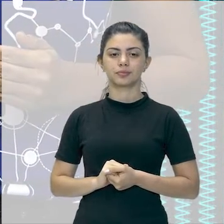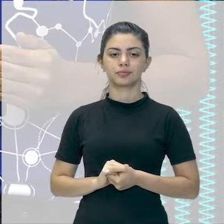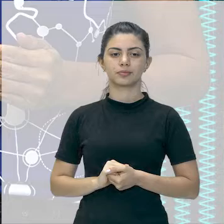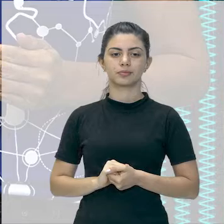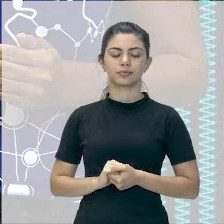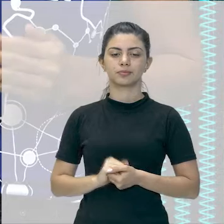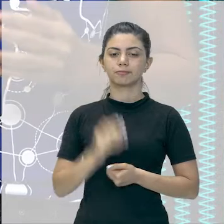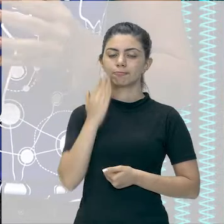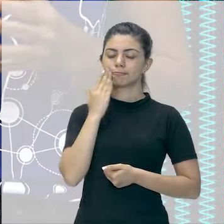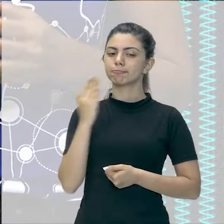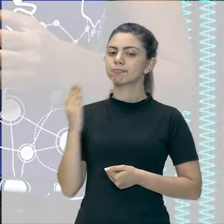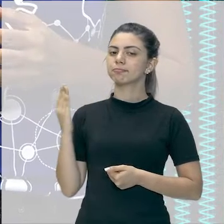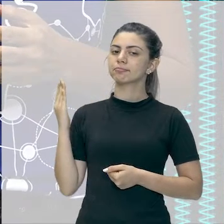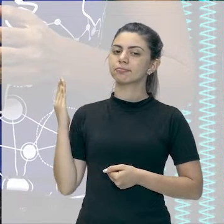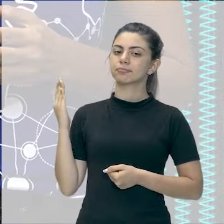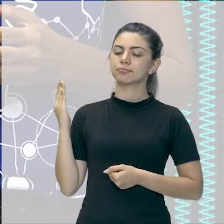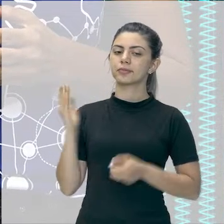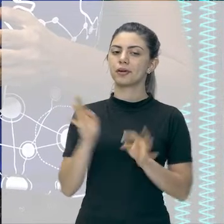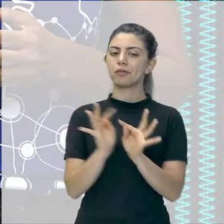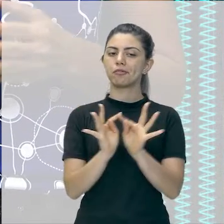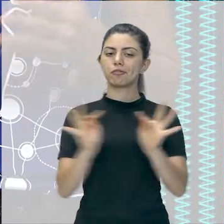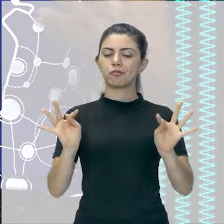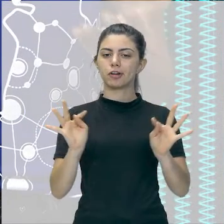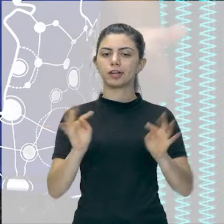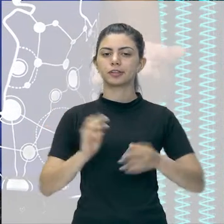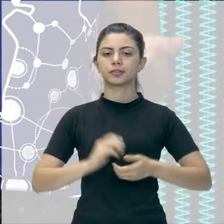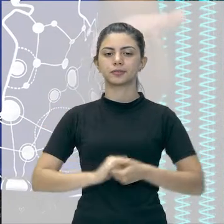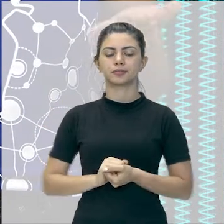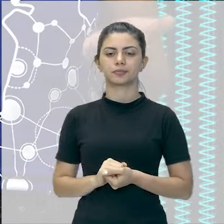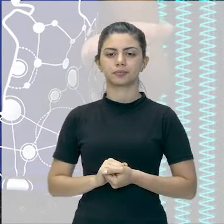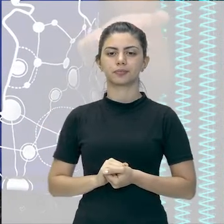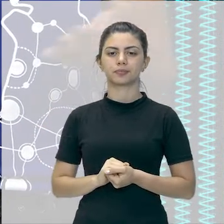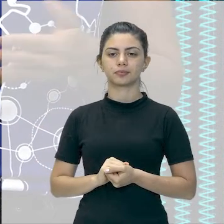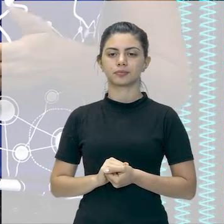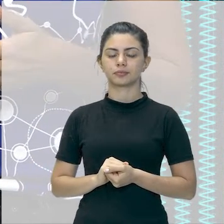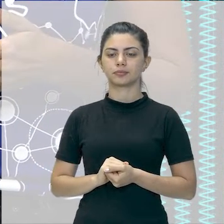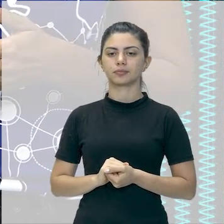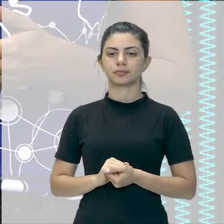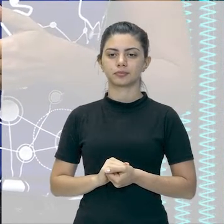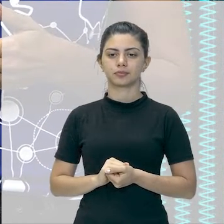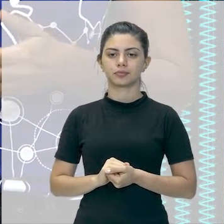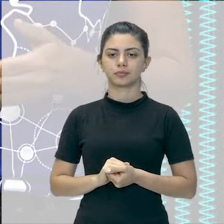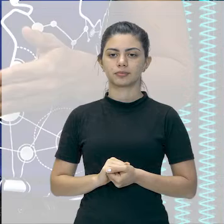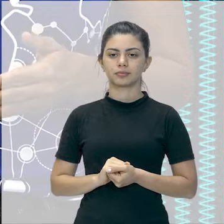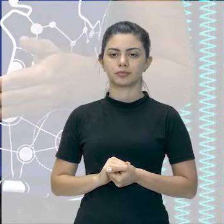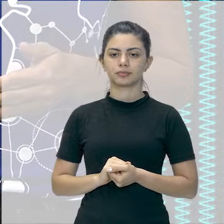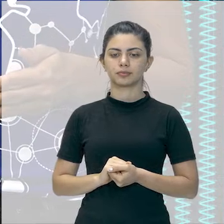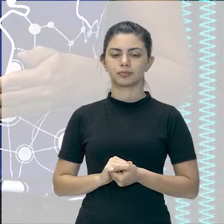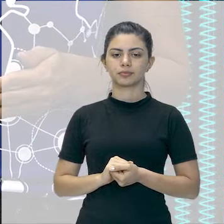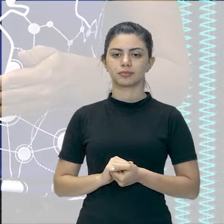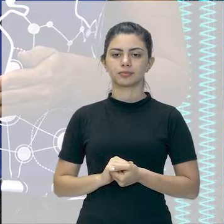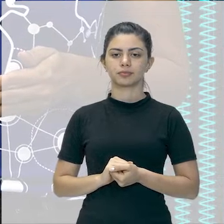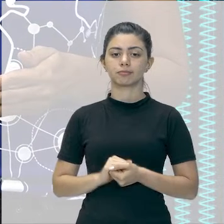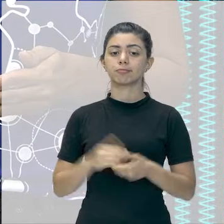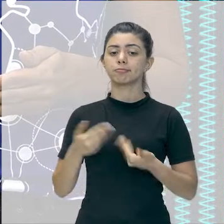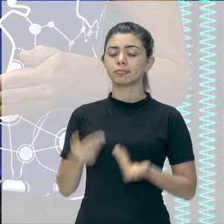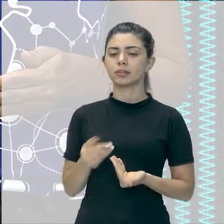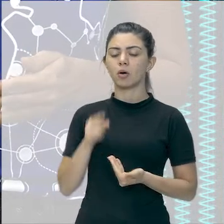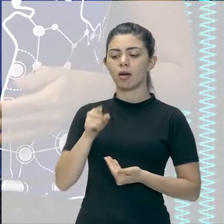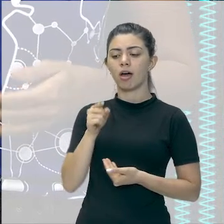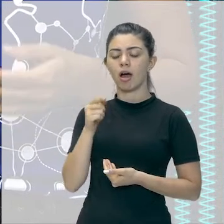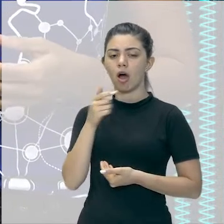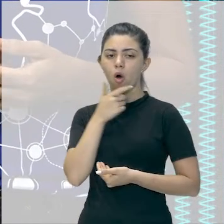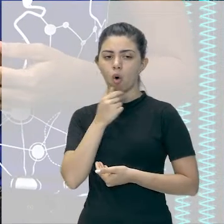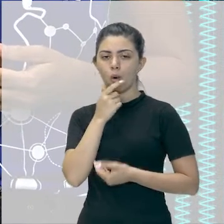He did not watch the movie. He did not watch the movie. Então, como ele